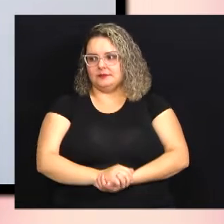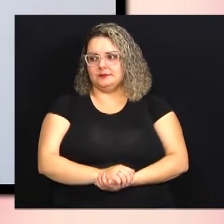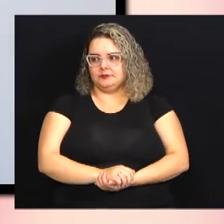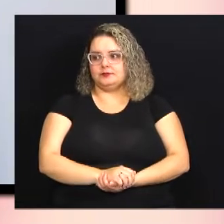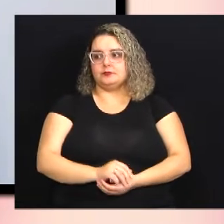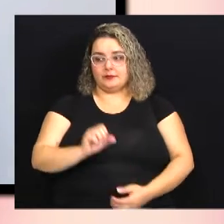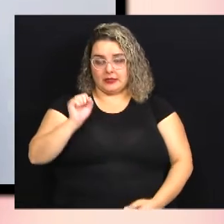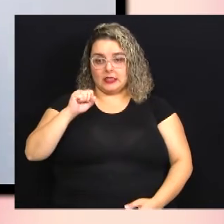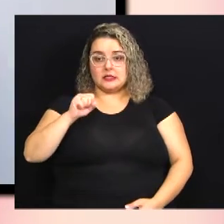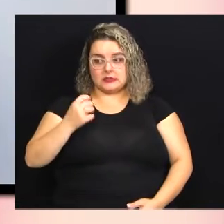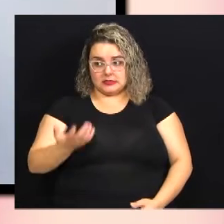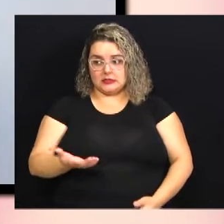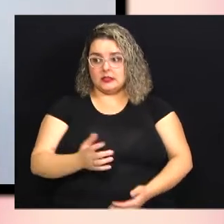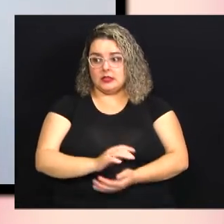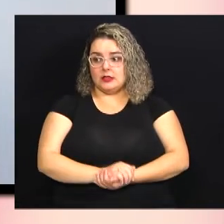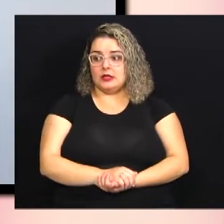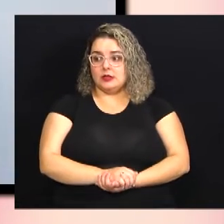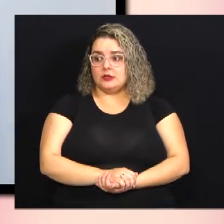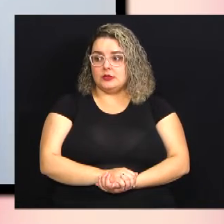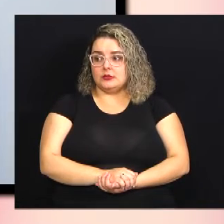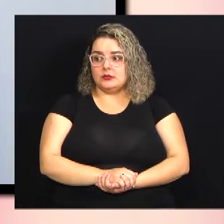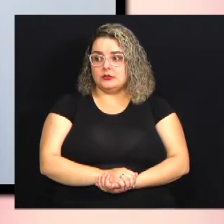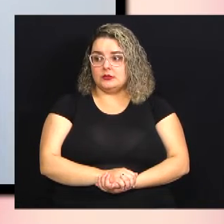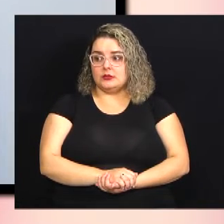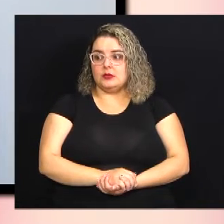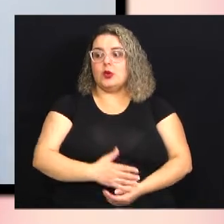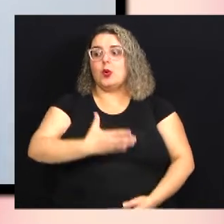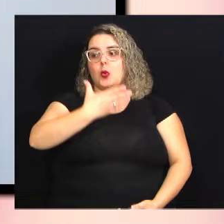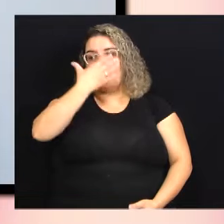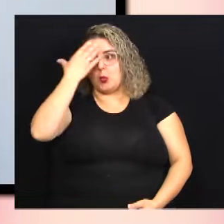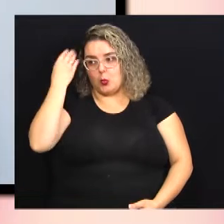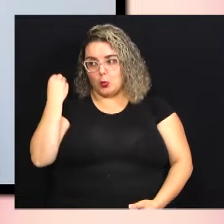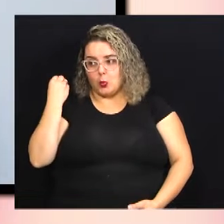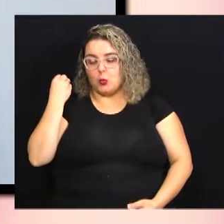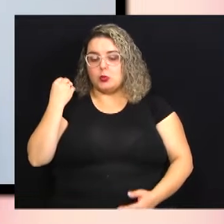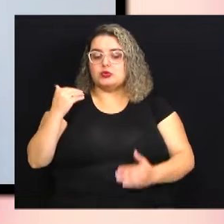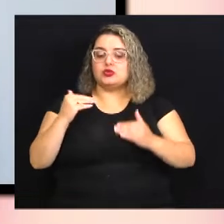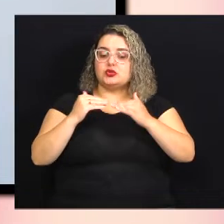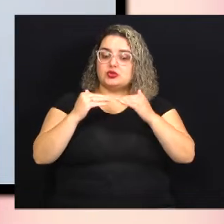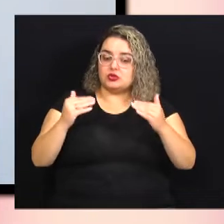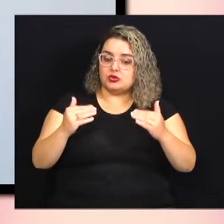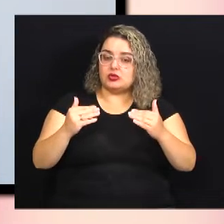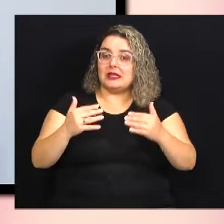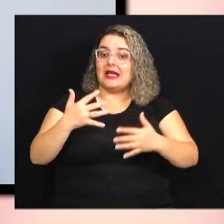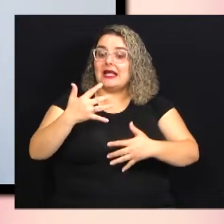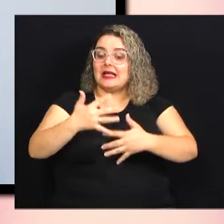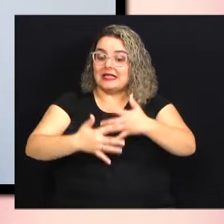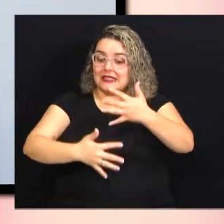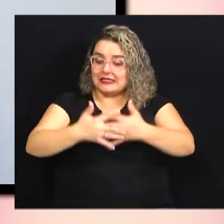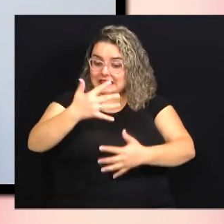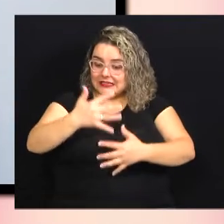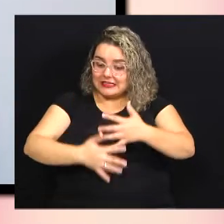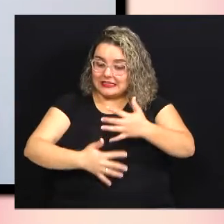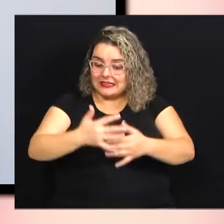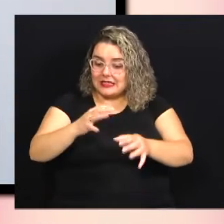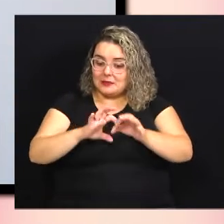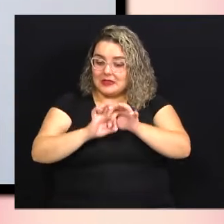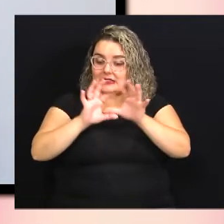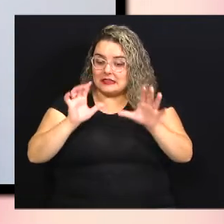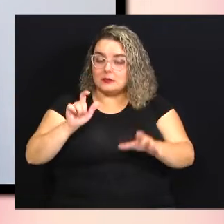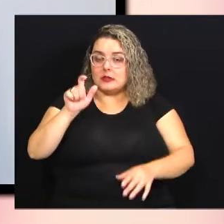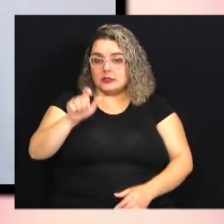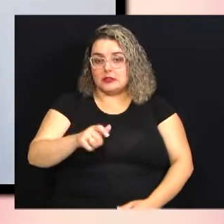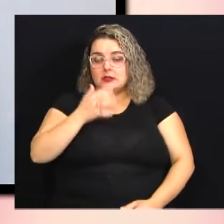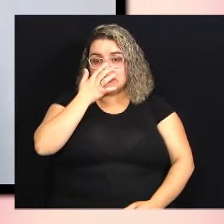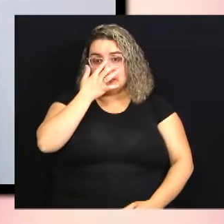Sim, o esquecimento num grau que compromete a independência da pessoa,